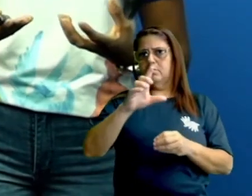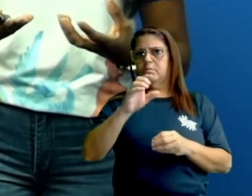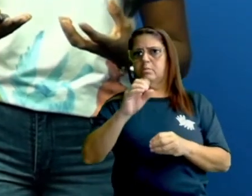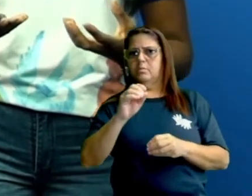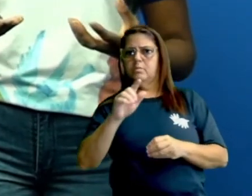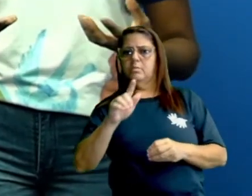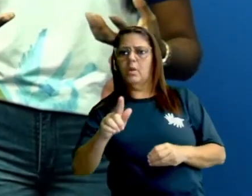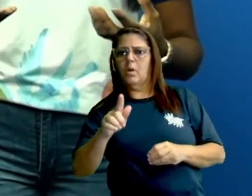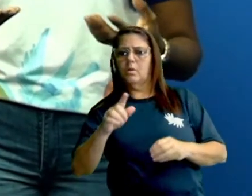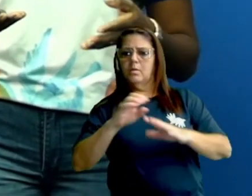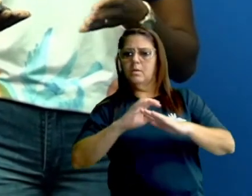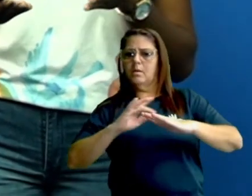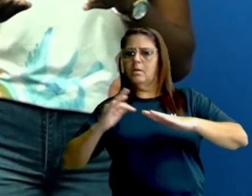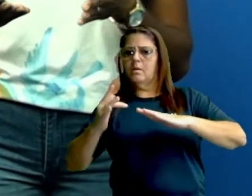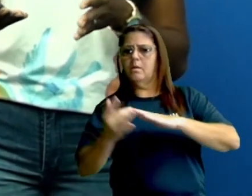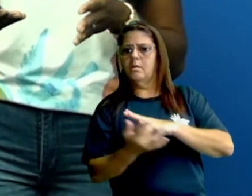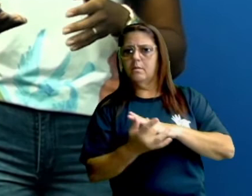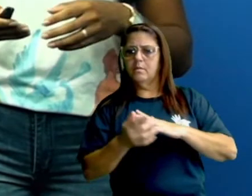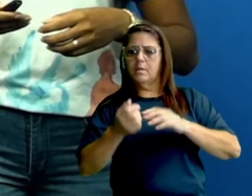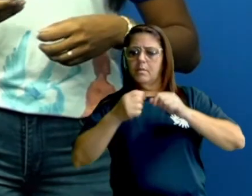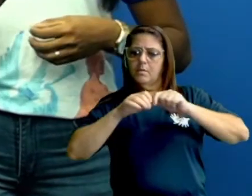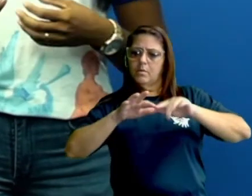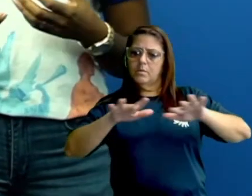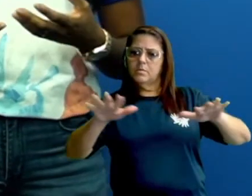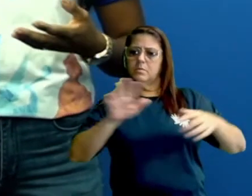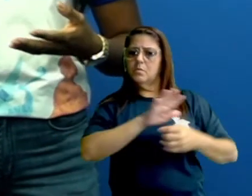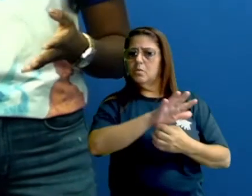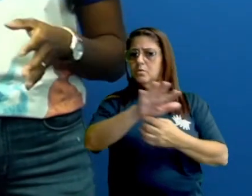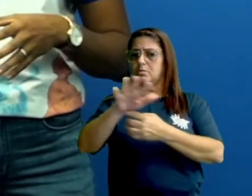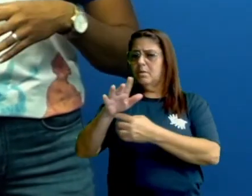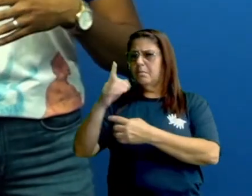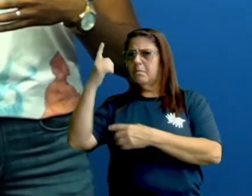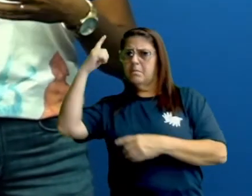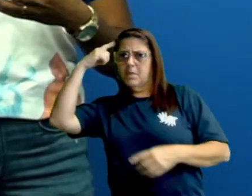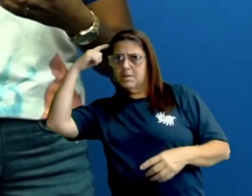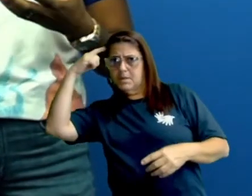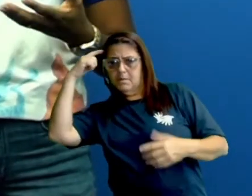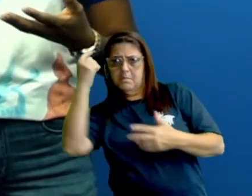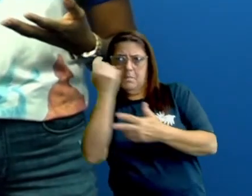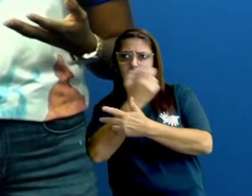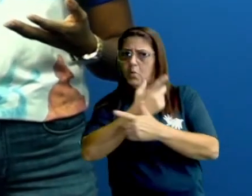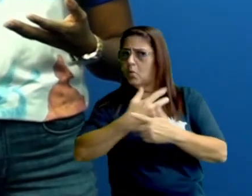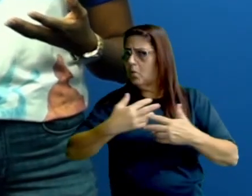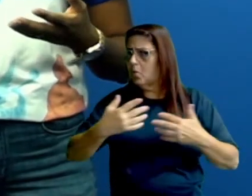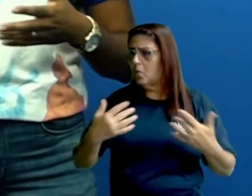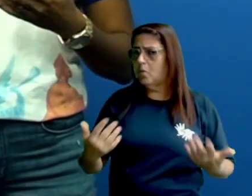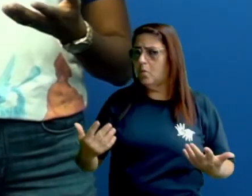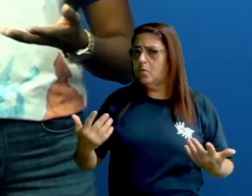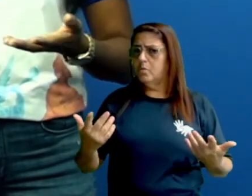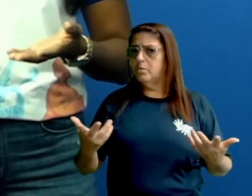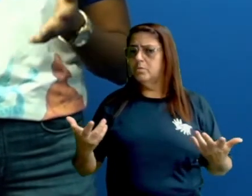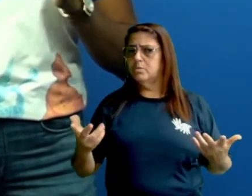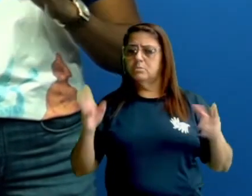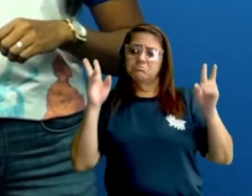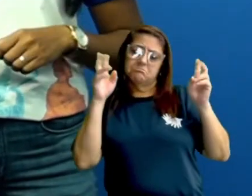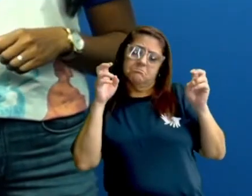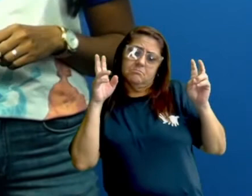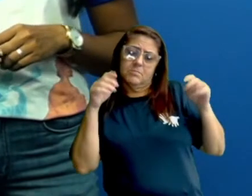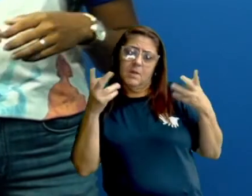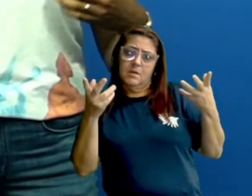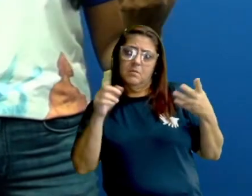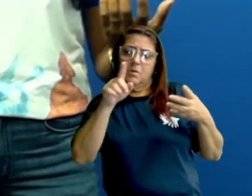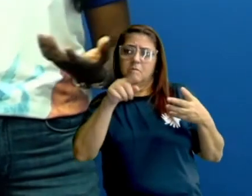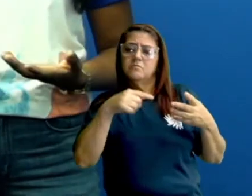também de rede social em que você pode expor alguns pensamentos ou alguns temas que você